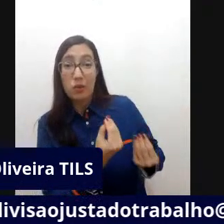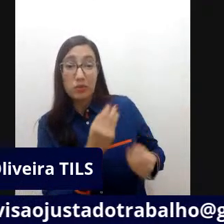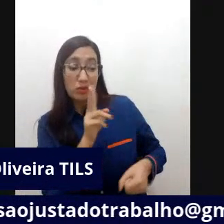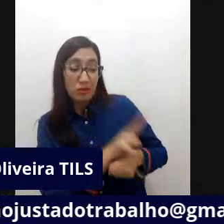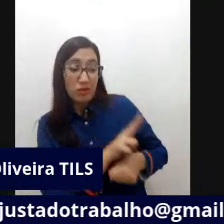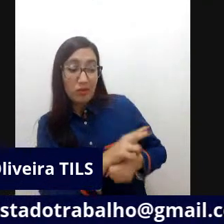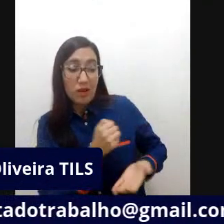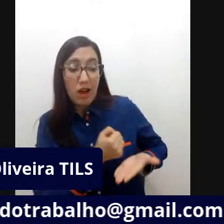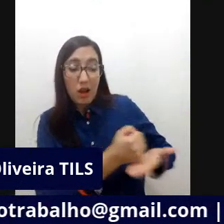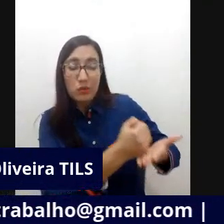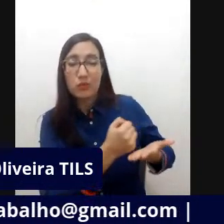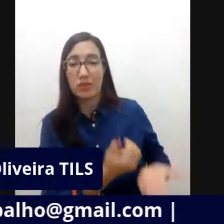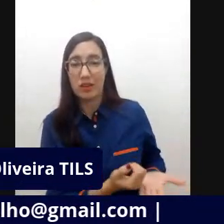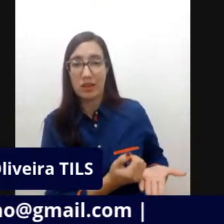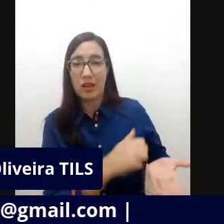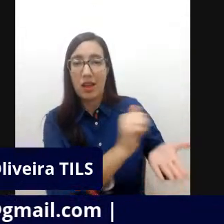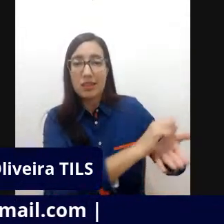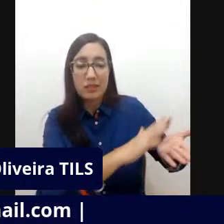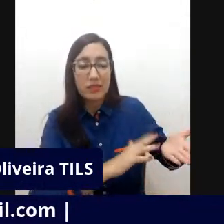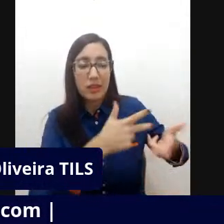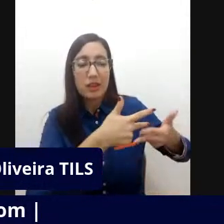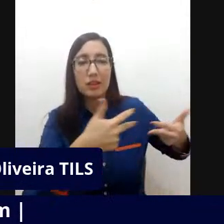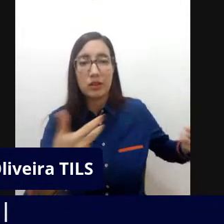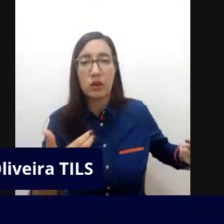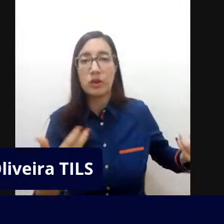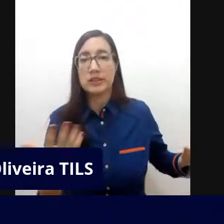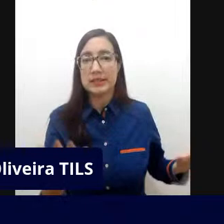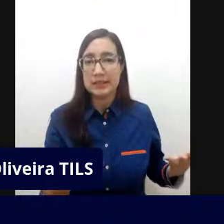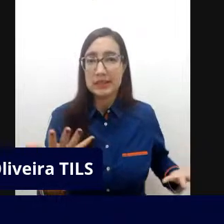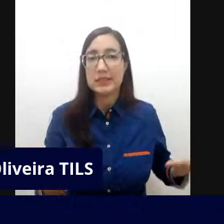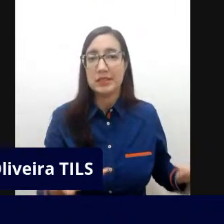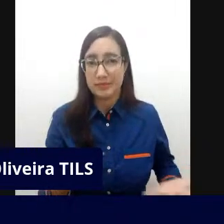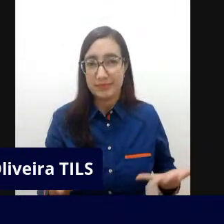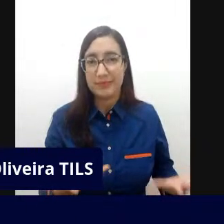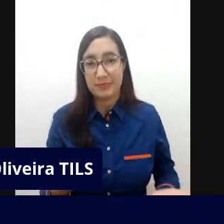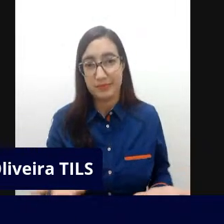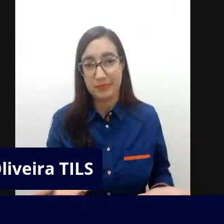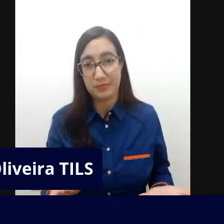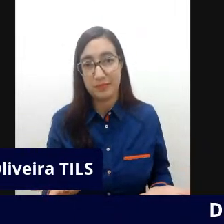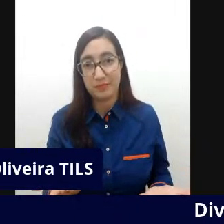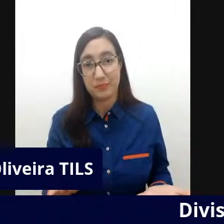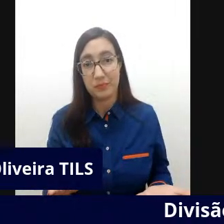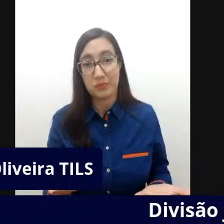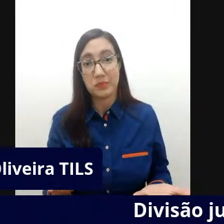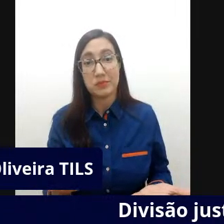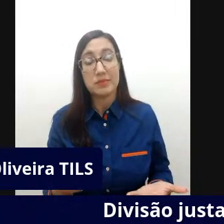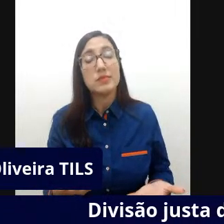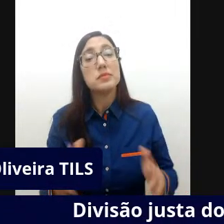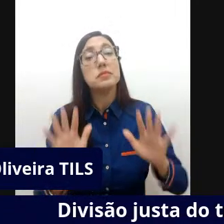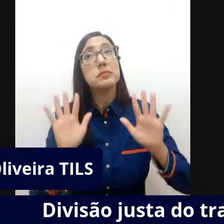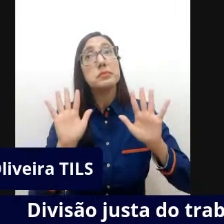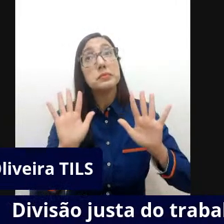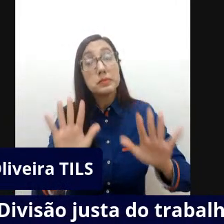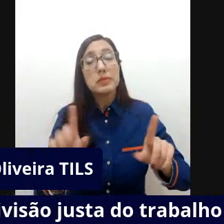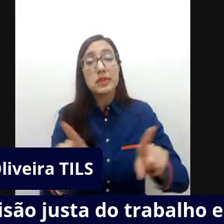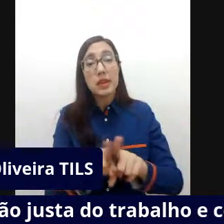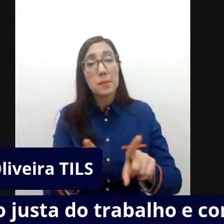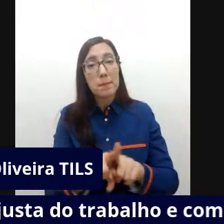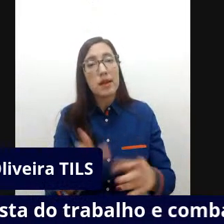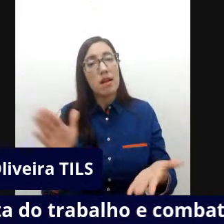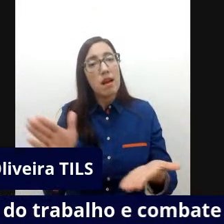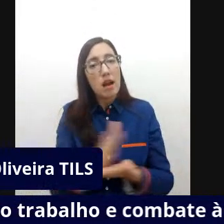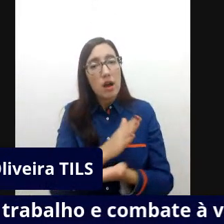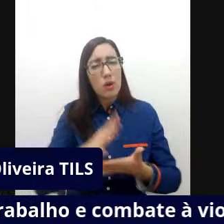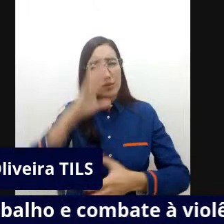de forma errada, exige que a trabalhadora permaneça no local de trabalho. O caso